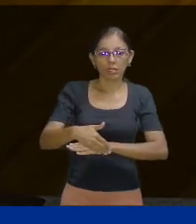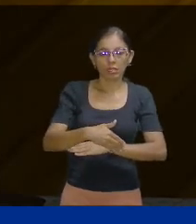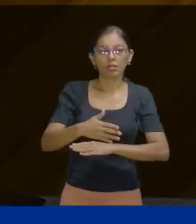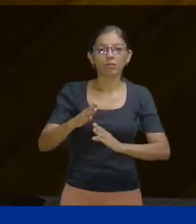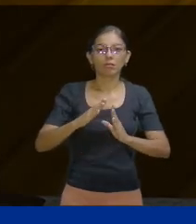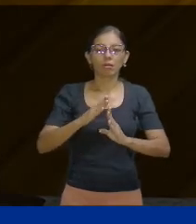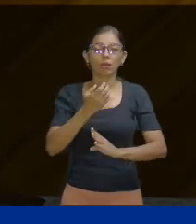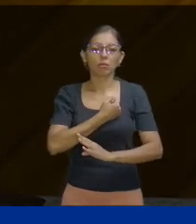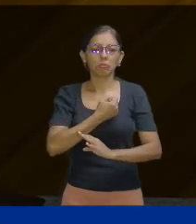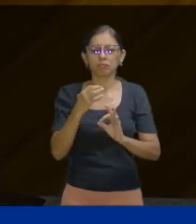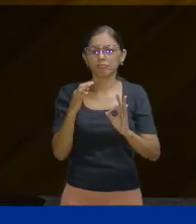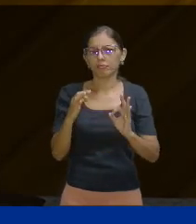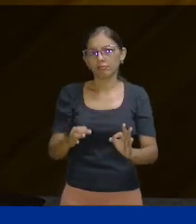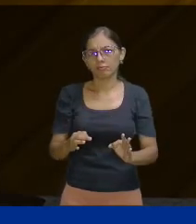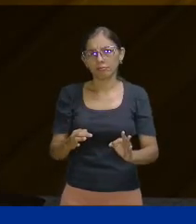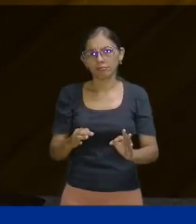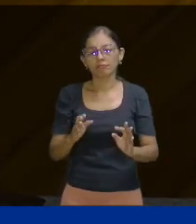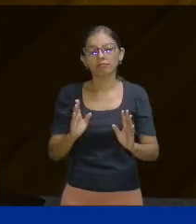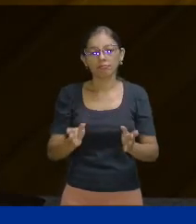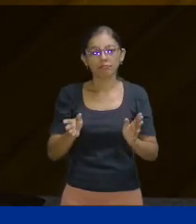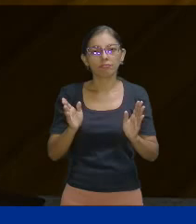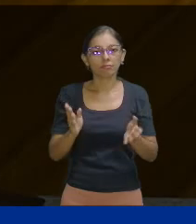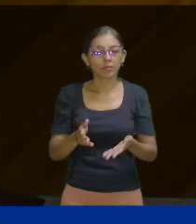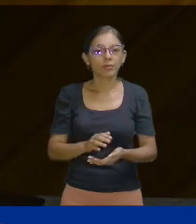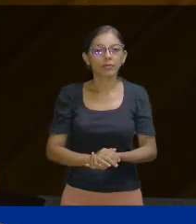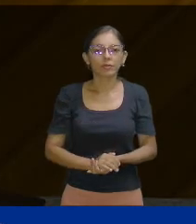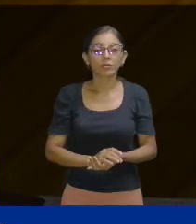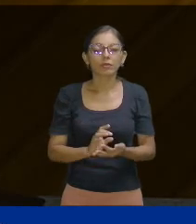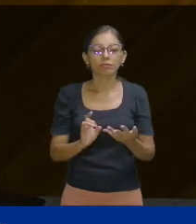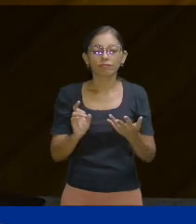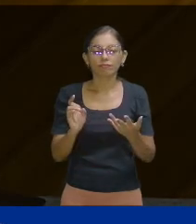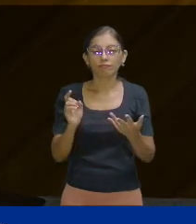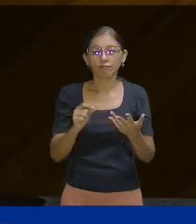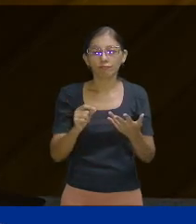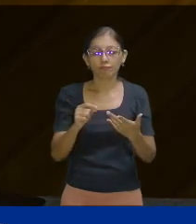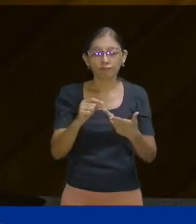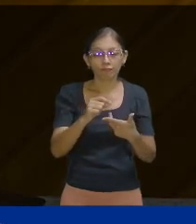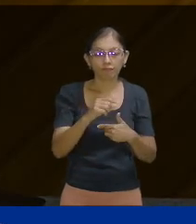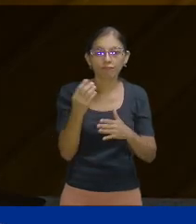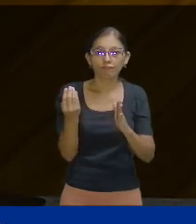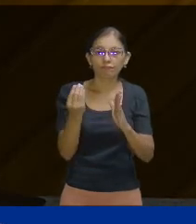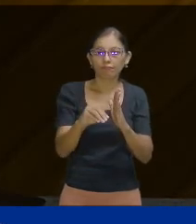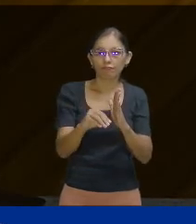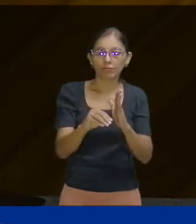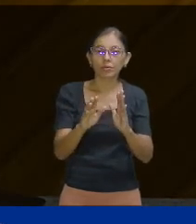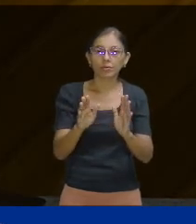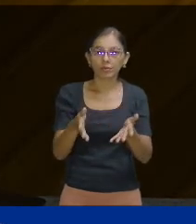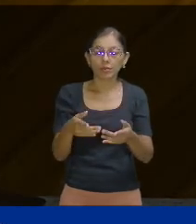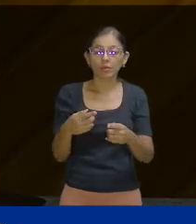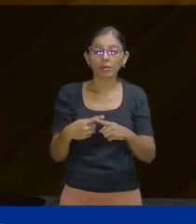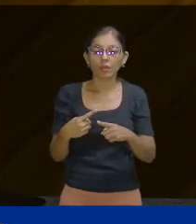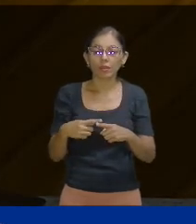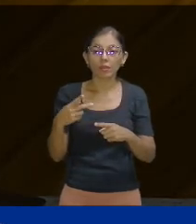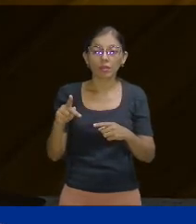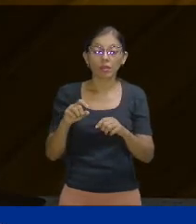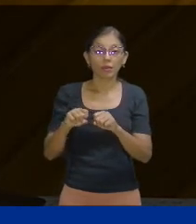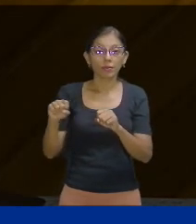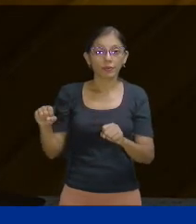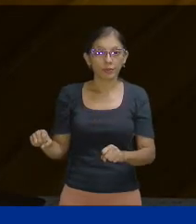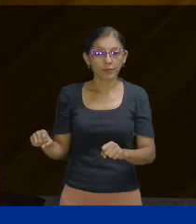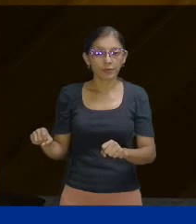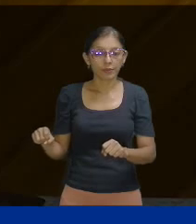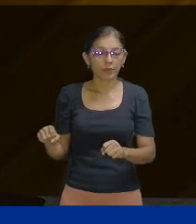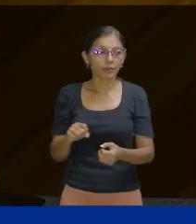cadastro eleitoral. Essas considerações são colocadas, excelências, porque o servidor público é dotado